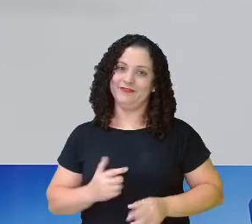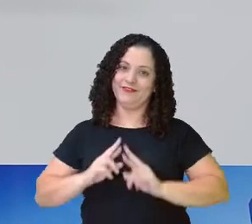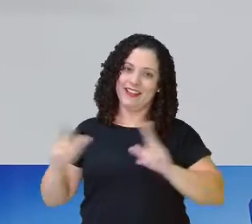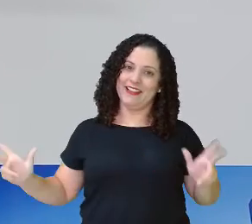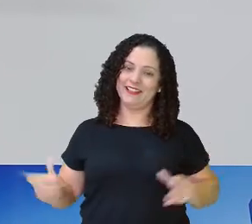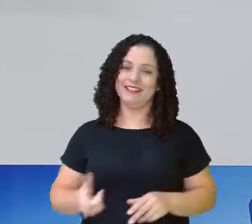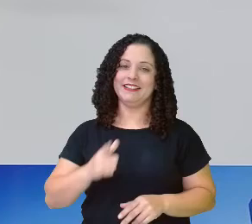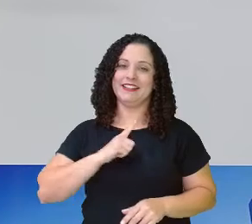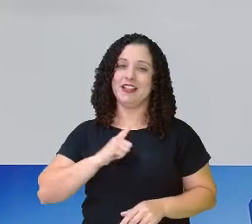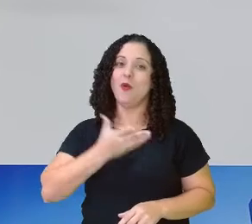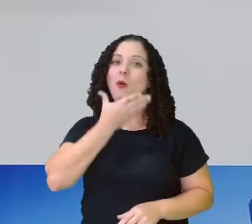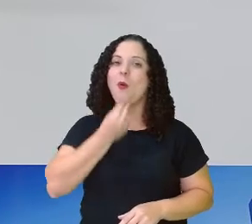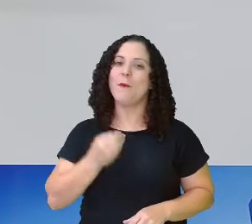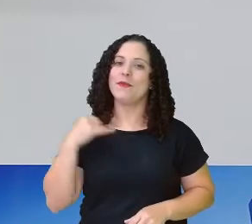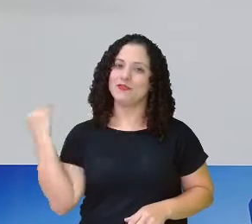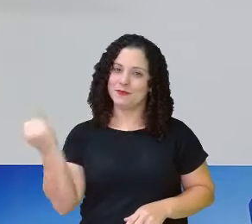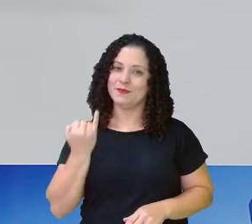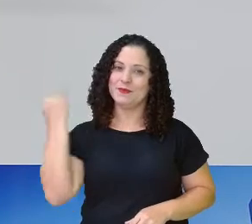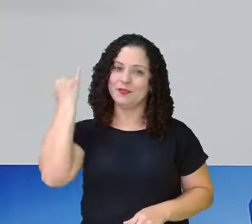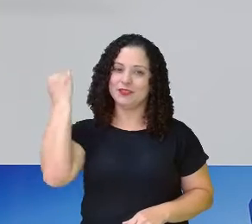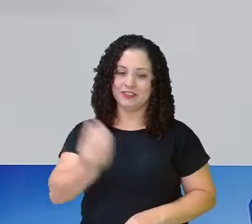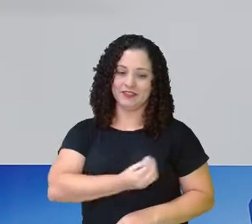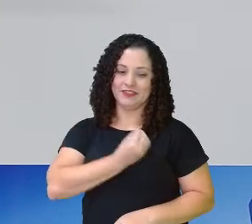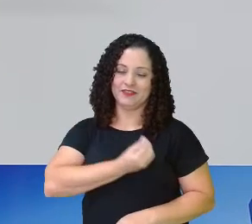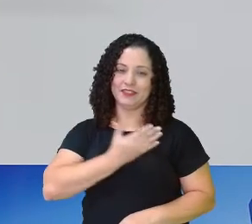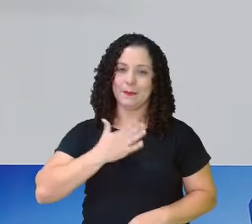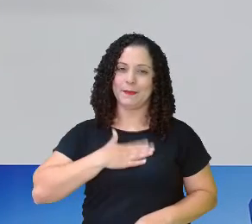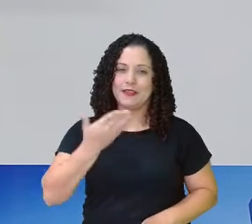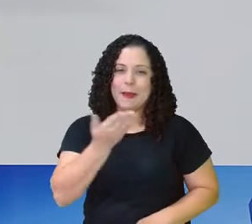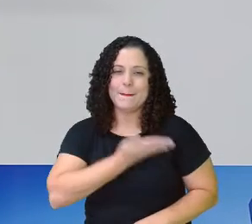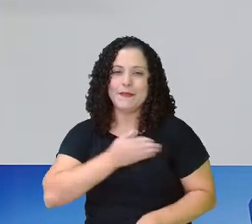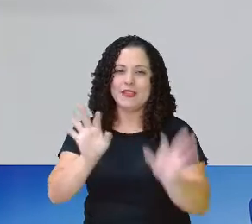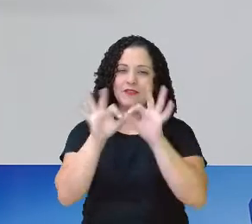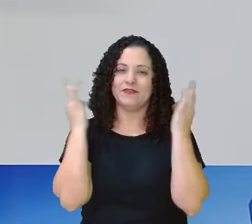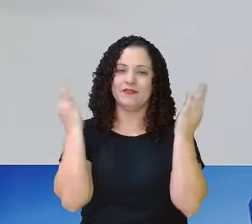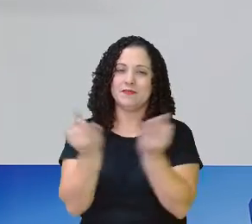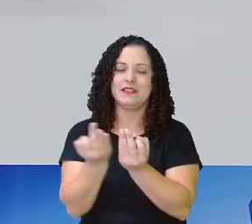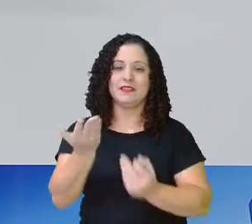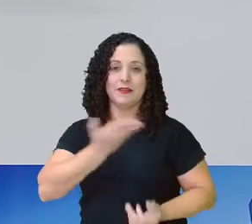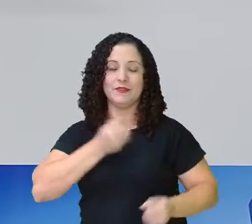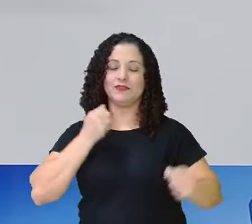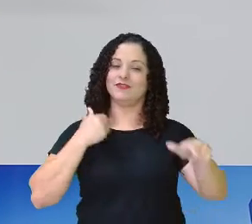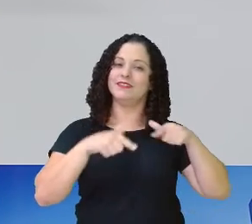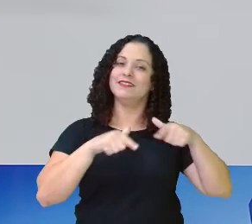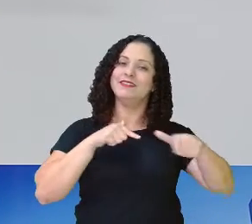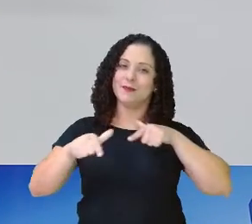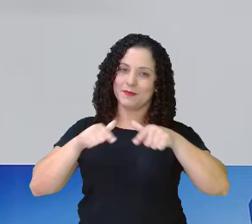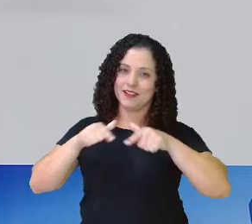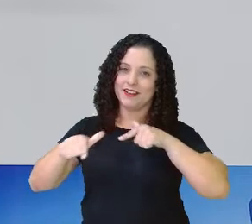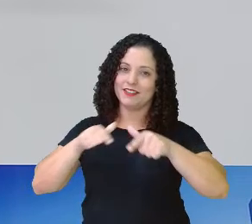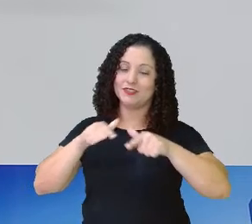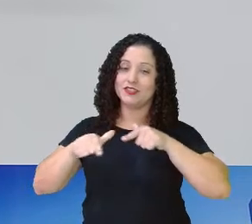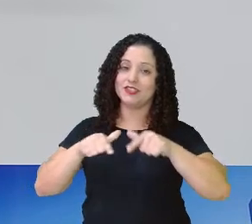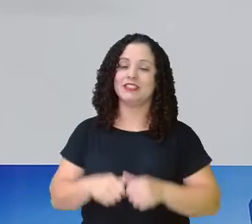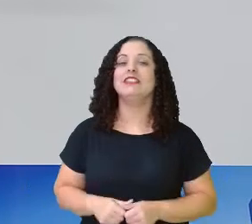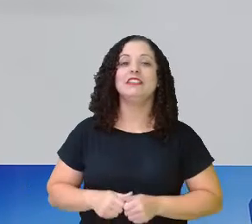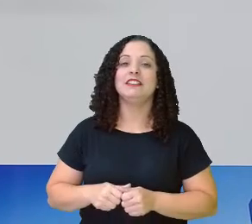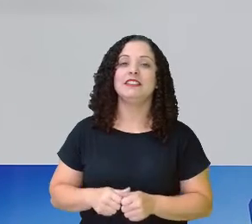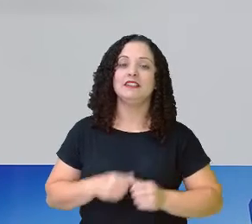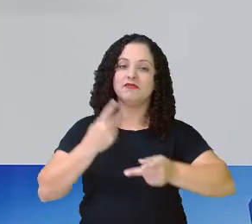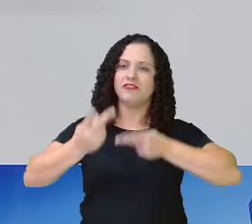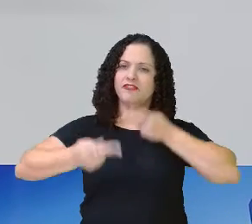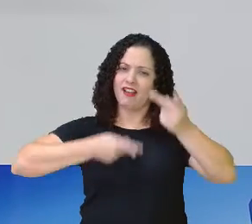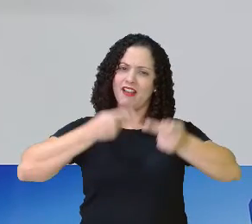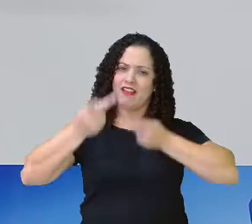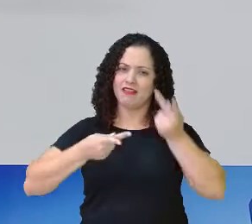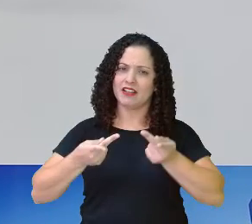bem importantes na minha vida, desde a minha família, amigos e amigas, colegas de trabalho, né? Então, a gente falar